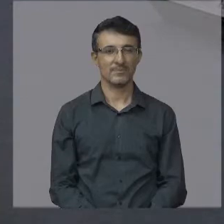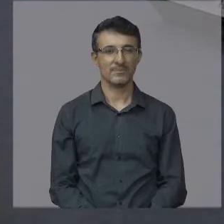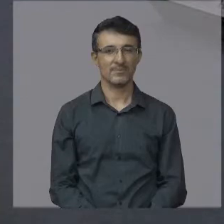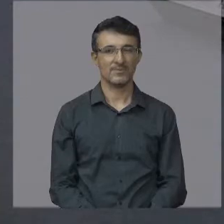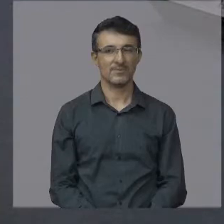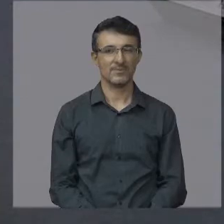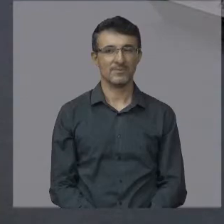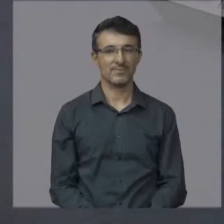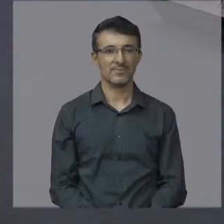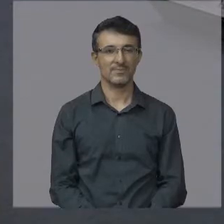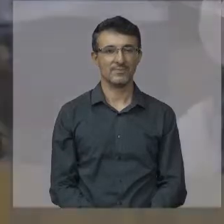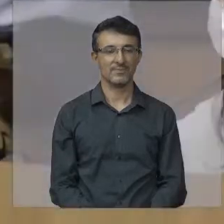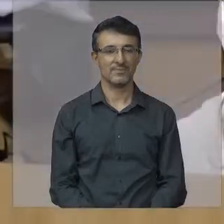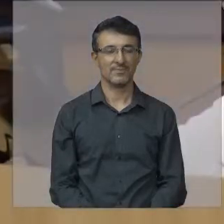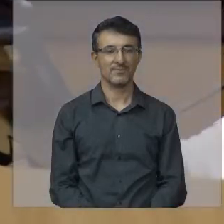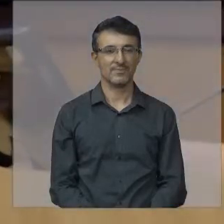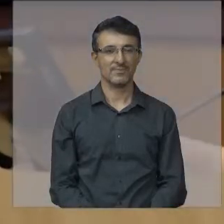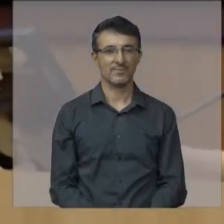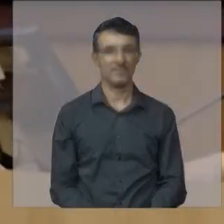Roberto Chagas.